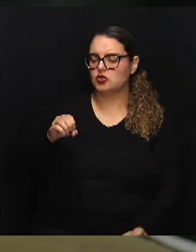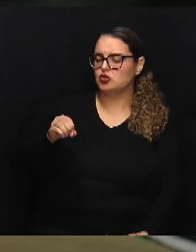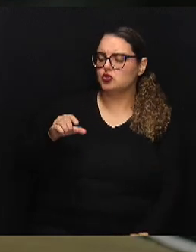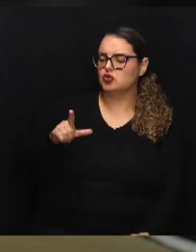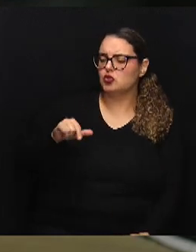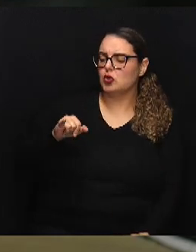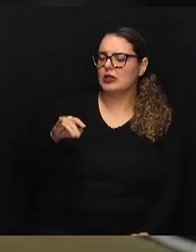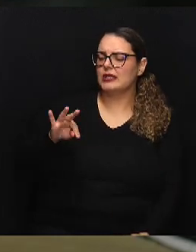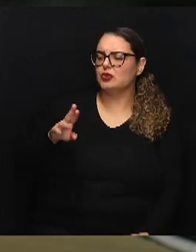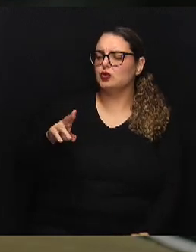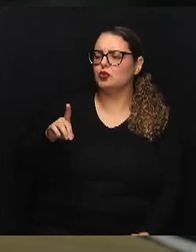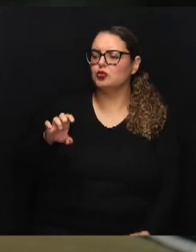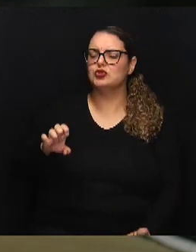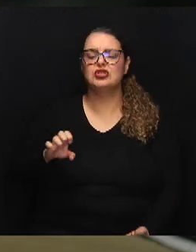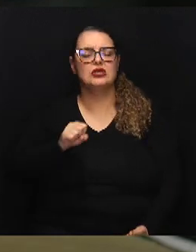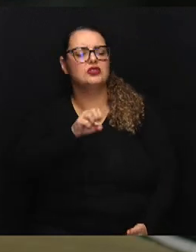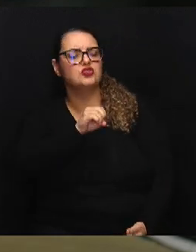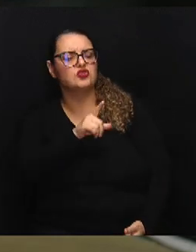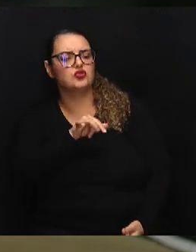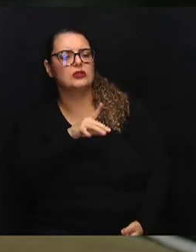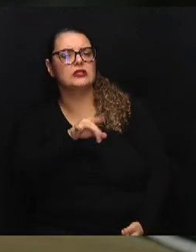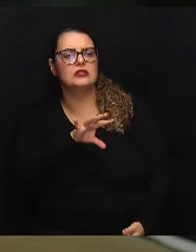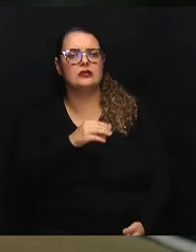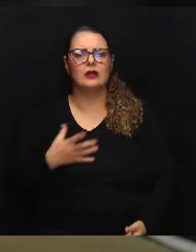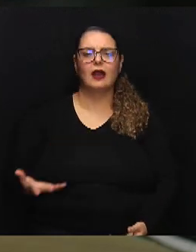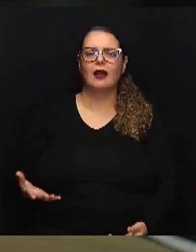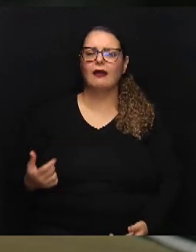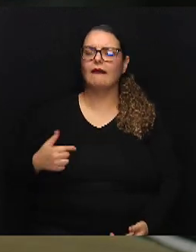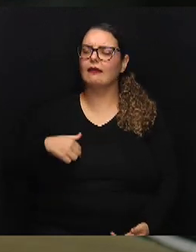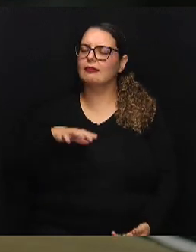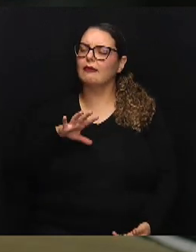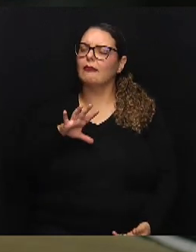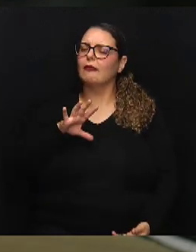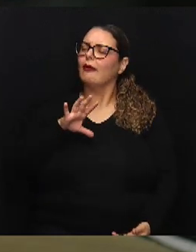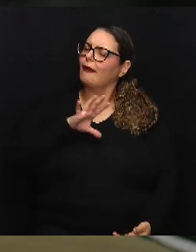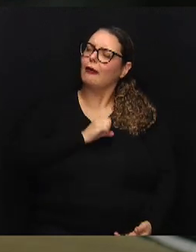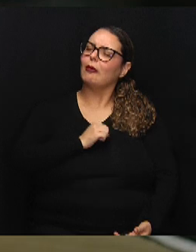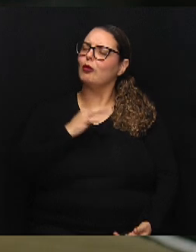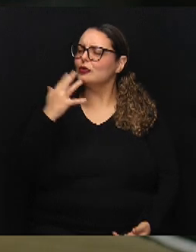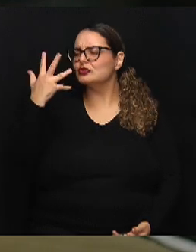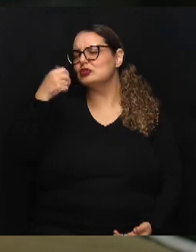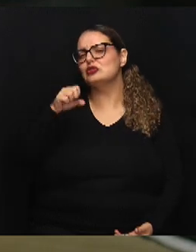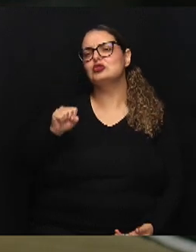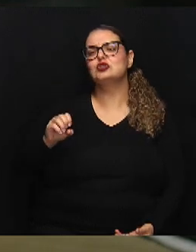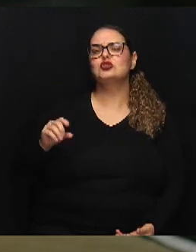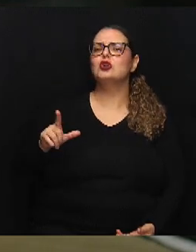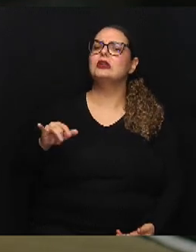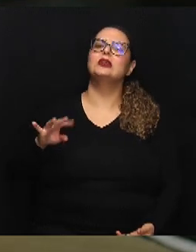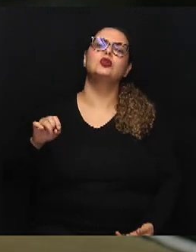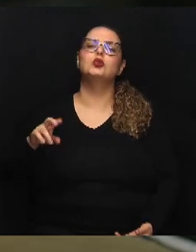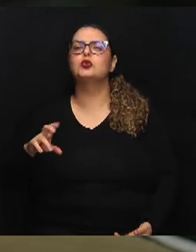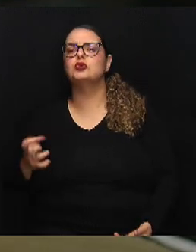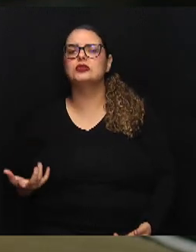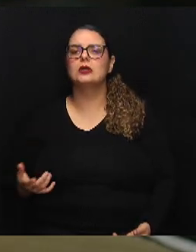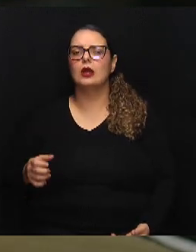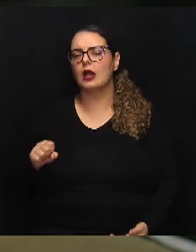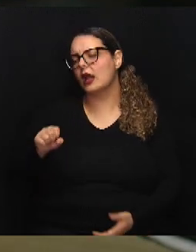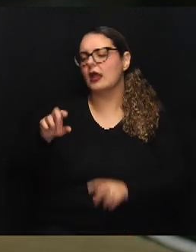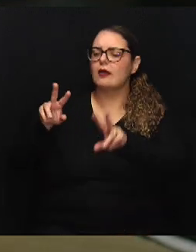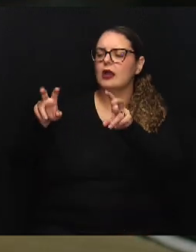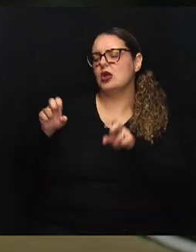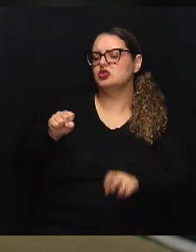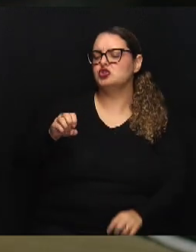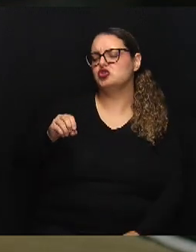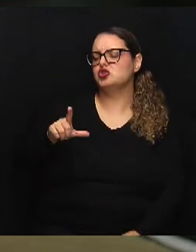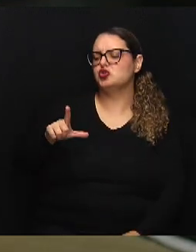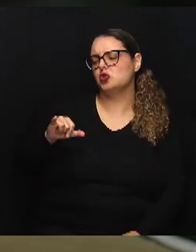solidão. Poxa vida, mas é tão bonito ter uma solitude. Eu acho que eu vou ter solitude, então. Então vou lá, solitude, né? E